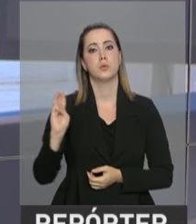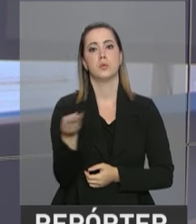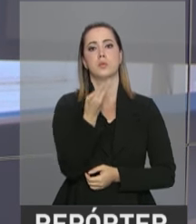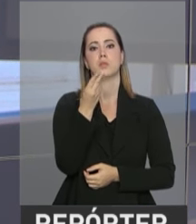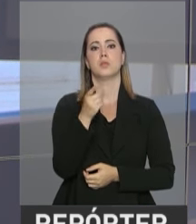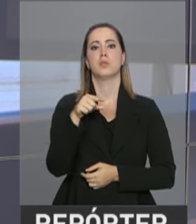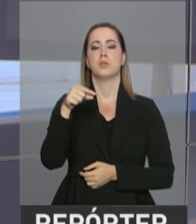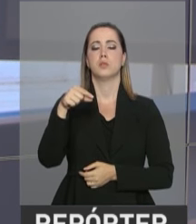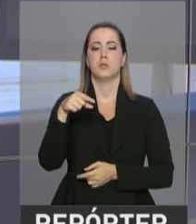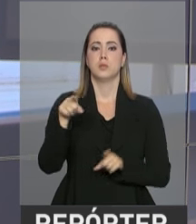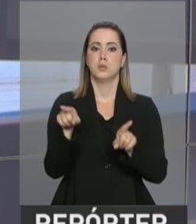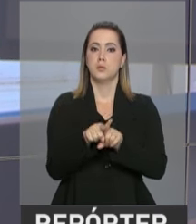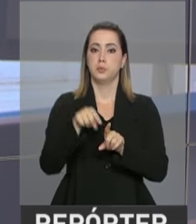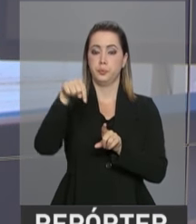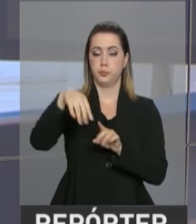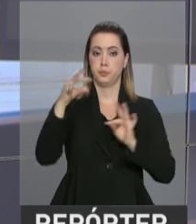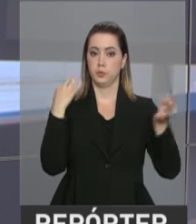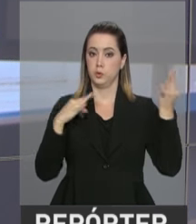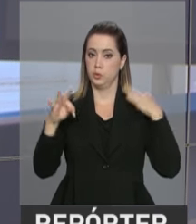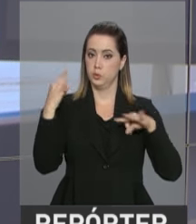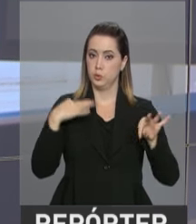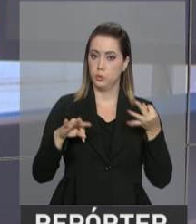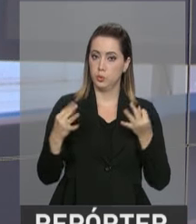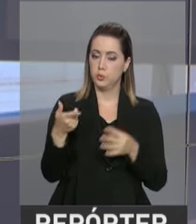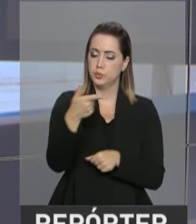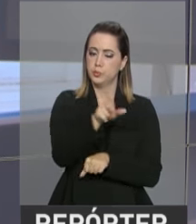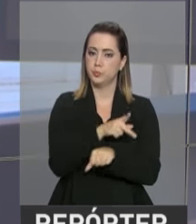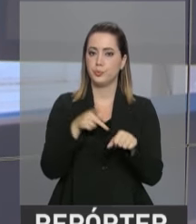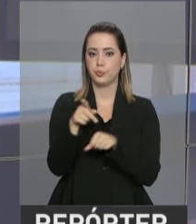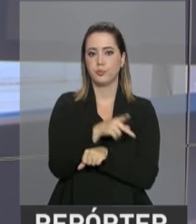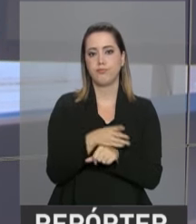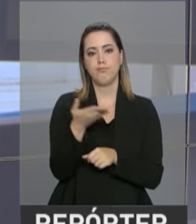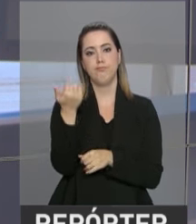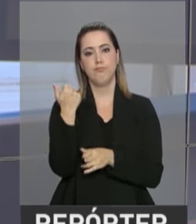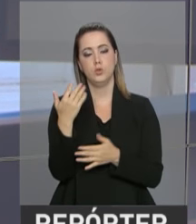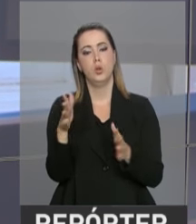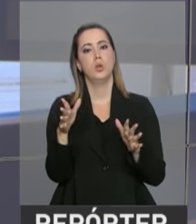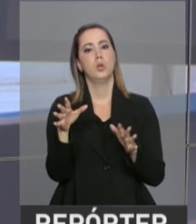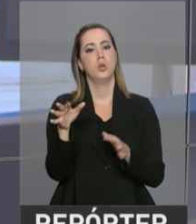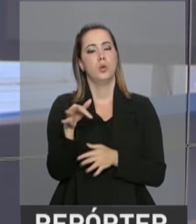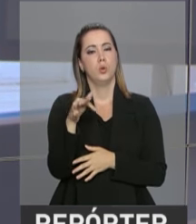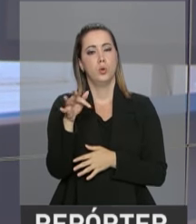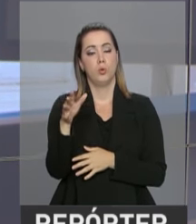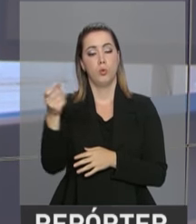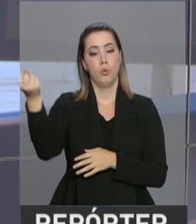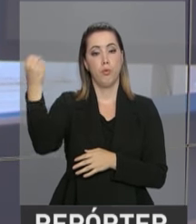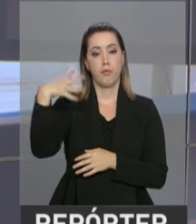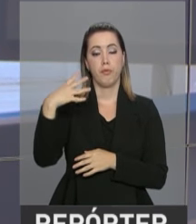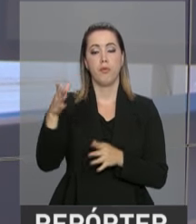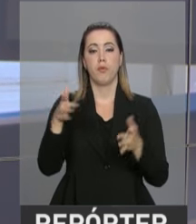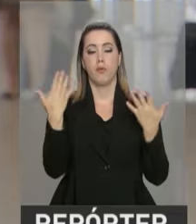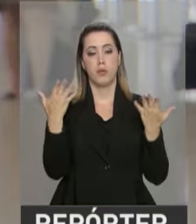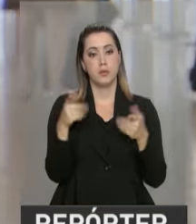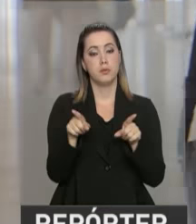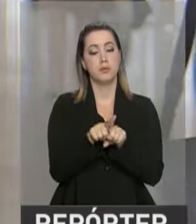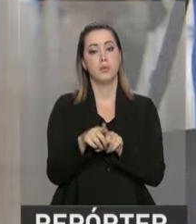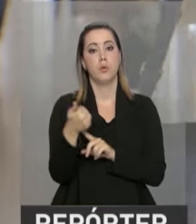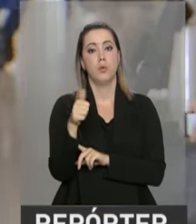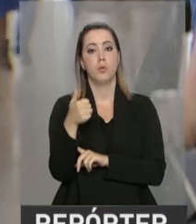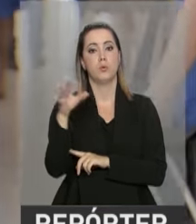turistas estrangeiros no último verão a expectativa para esta temporada é de um aumento de 11% neste